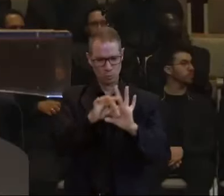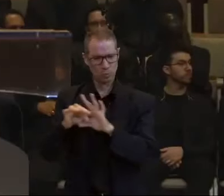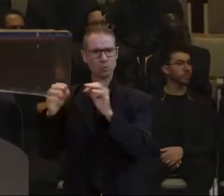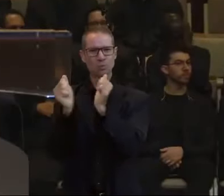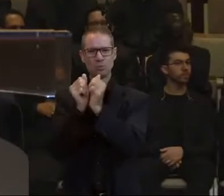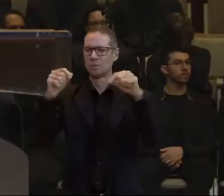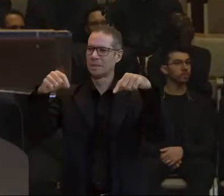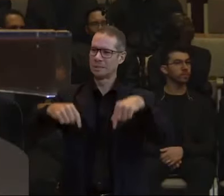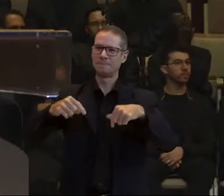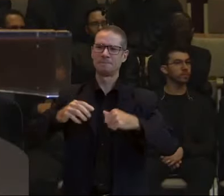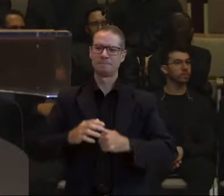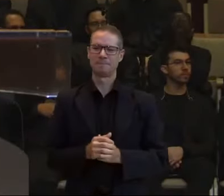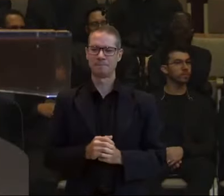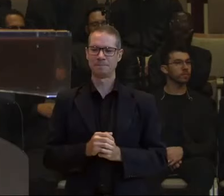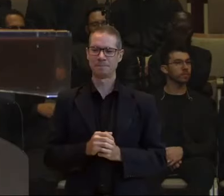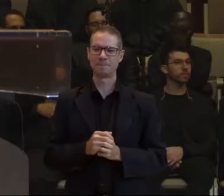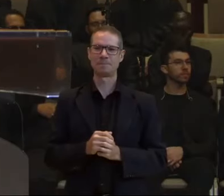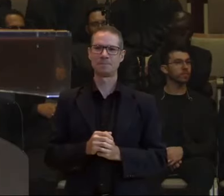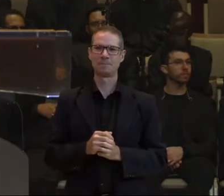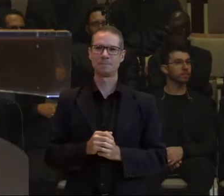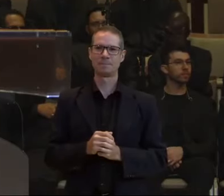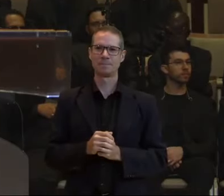tá? Pode ser.